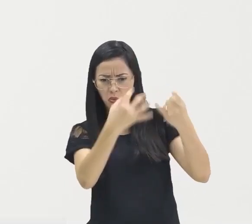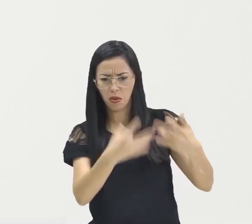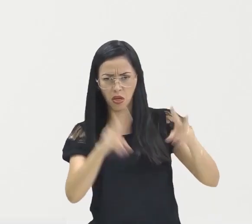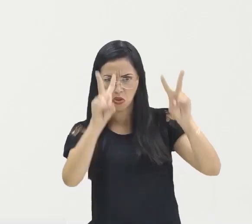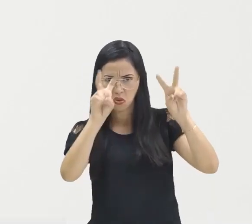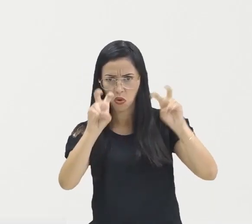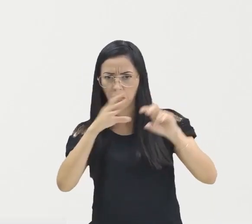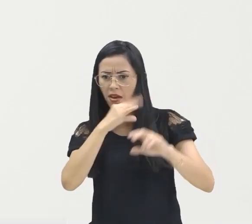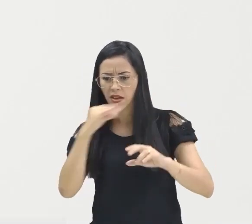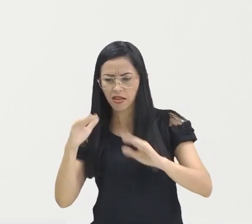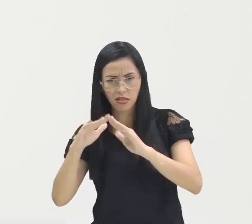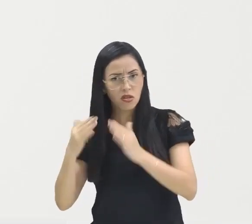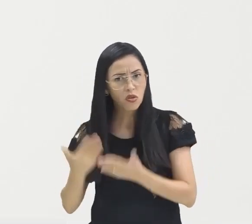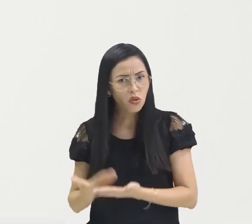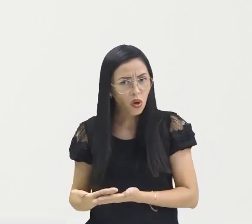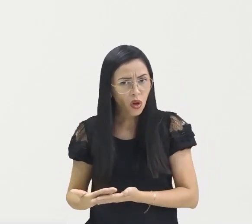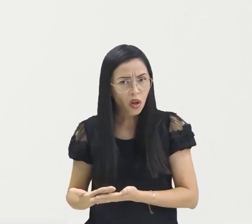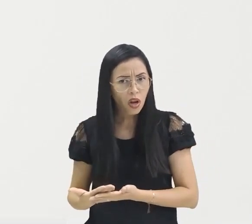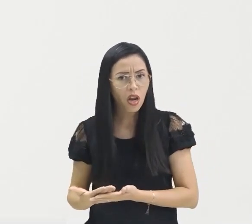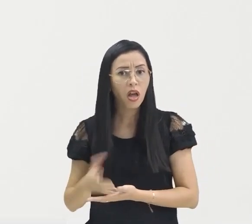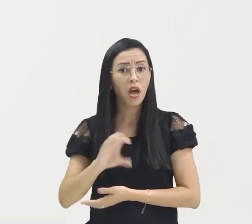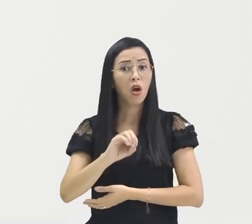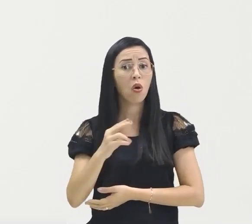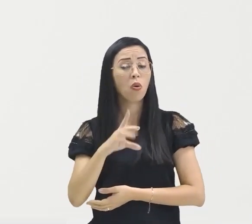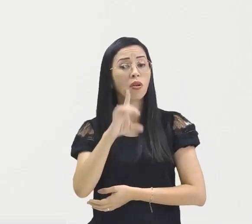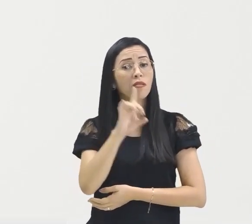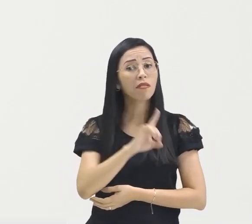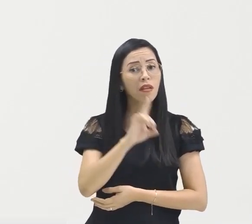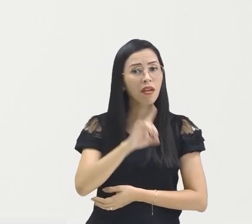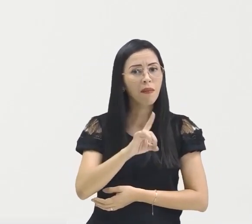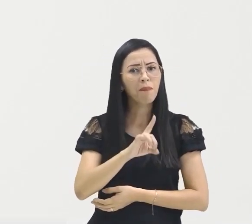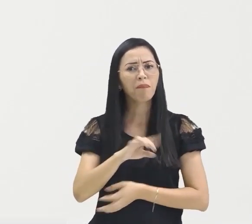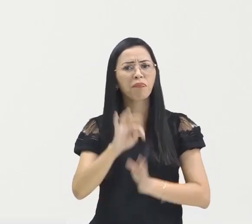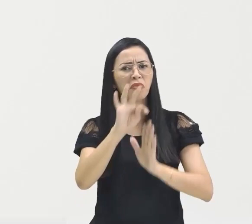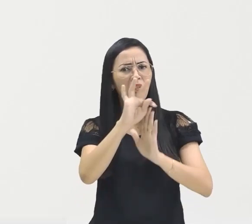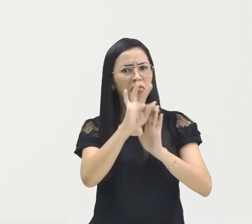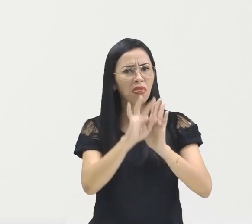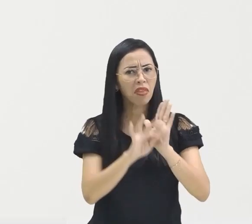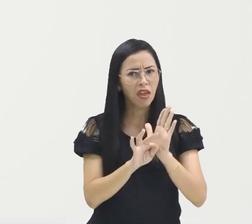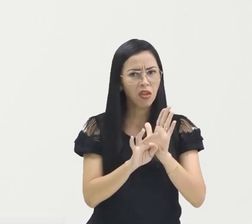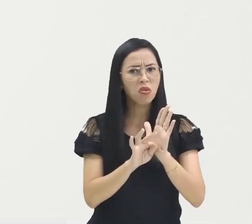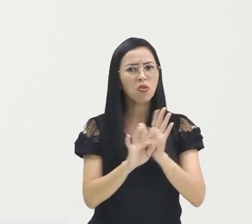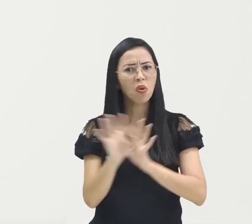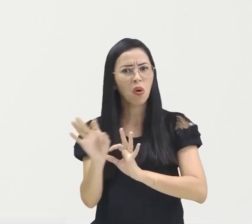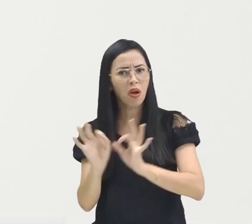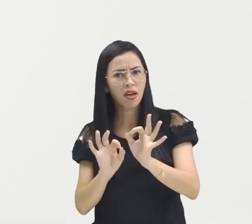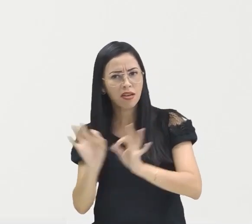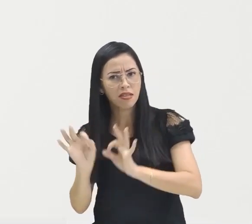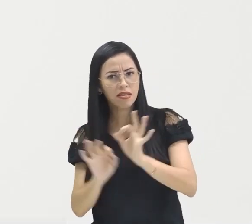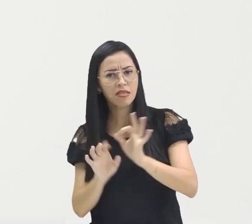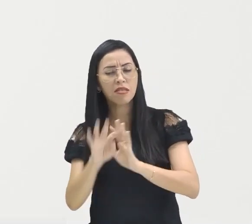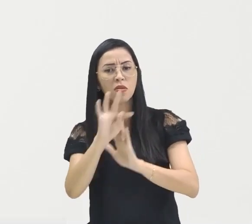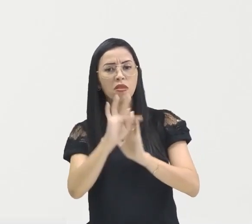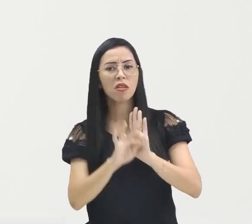textos abordam o mesmo assunto, ou seja, organização textual.